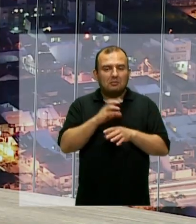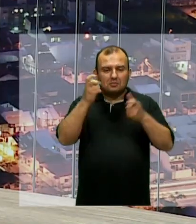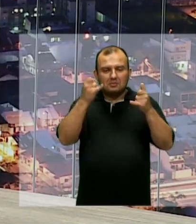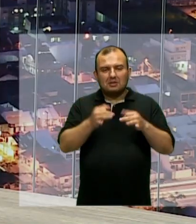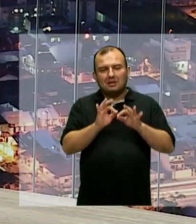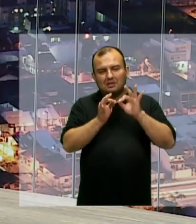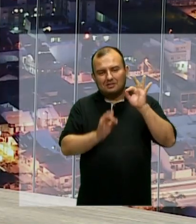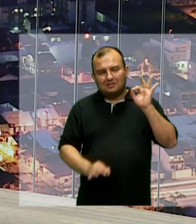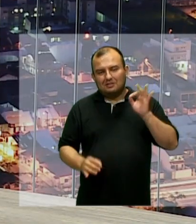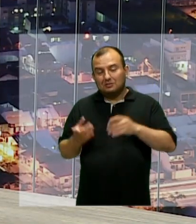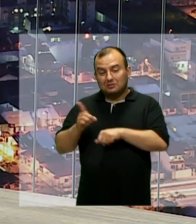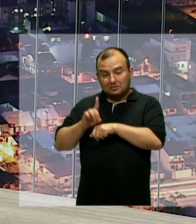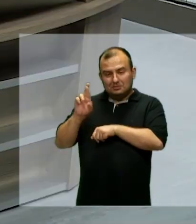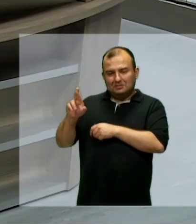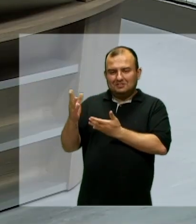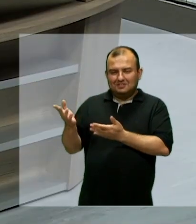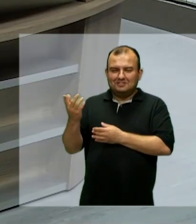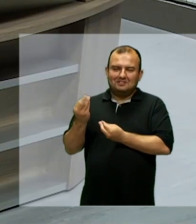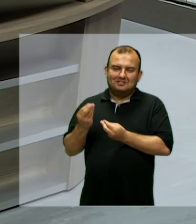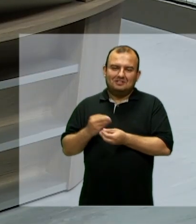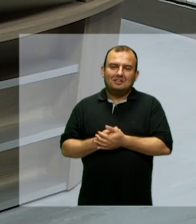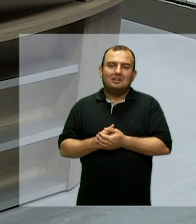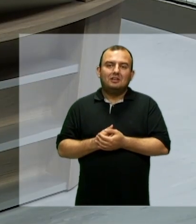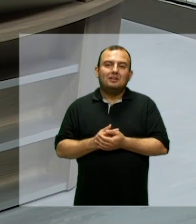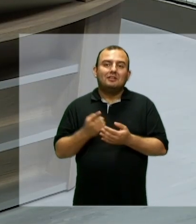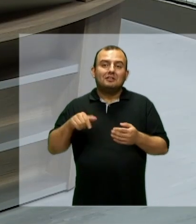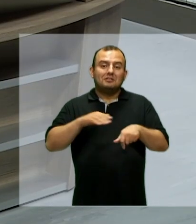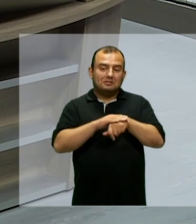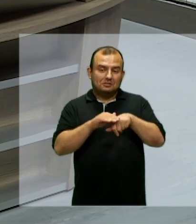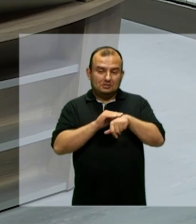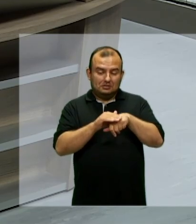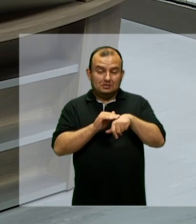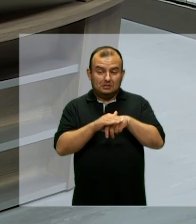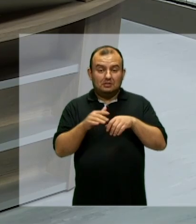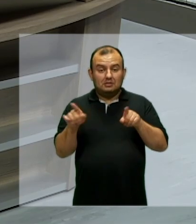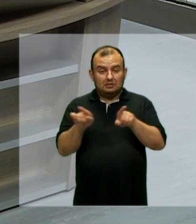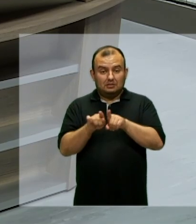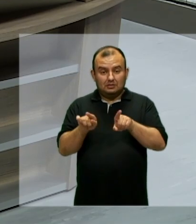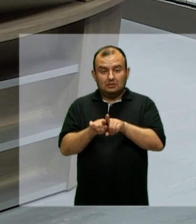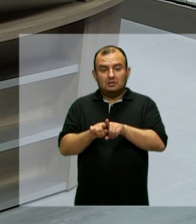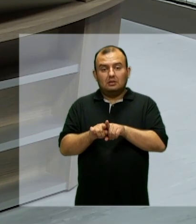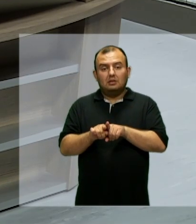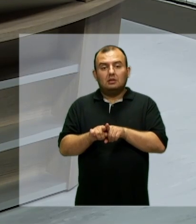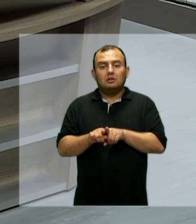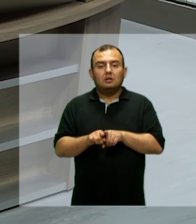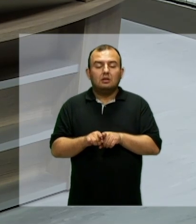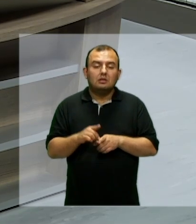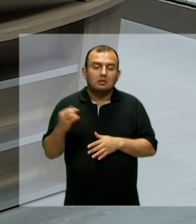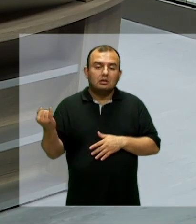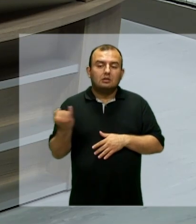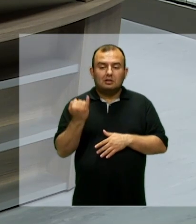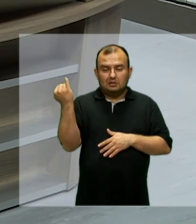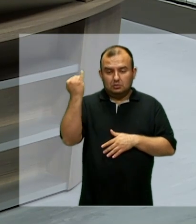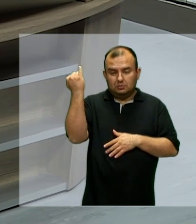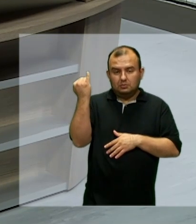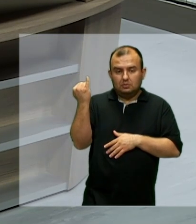falando do seu currículo, doutor. A gente conversava agora há pouco, doutora, sobre a